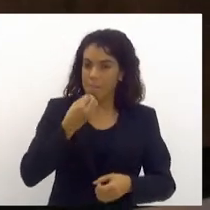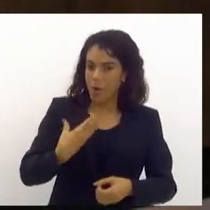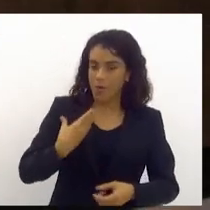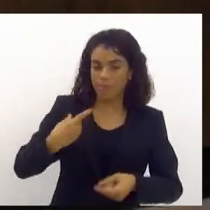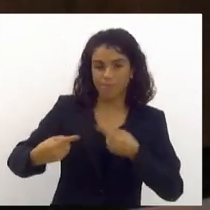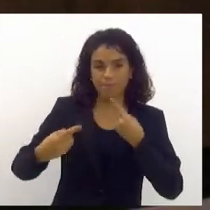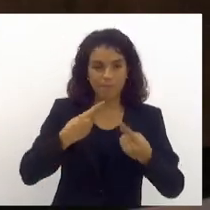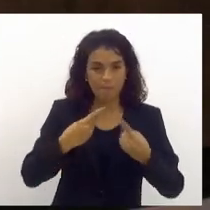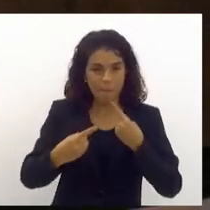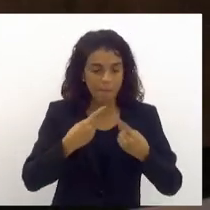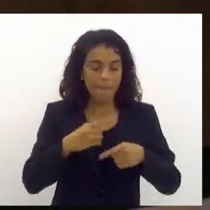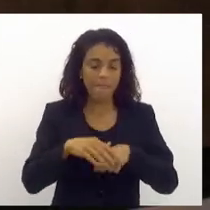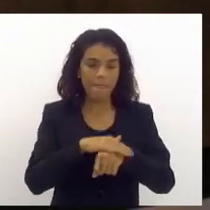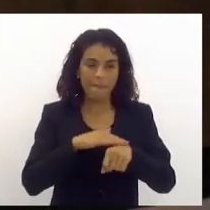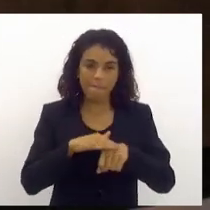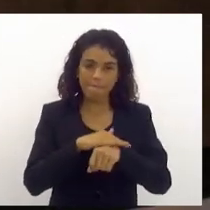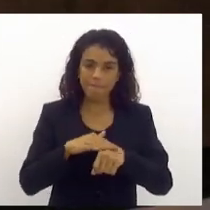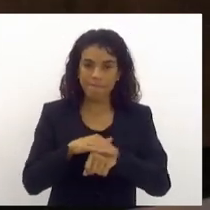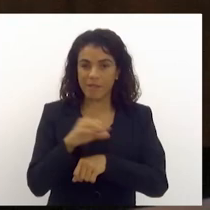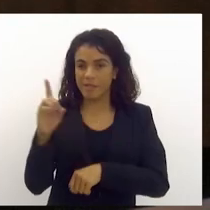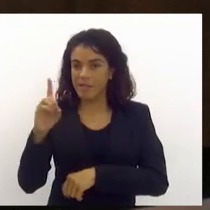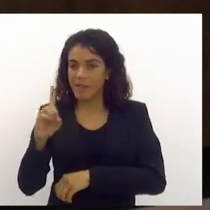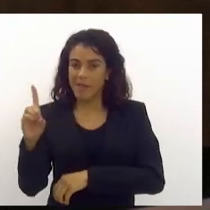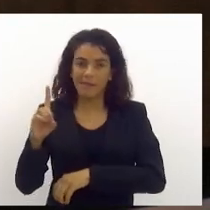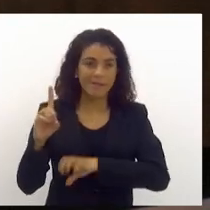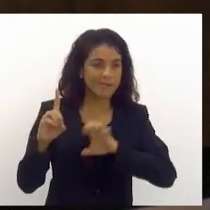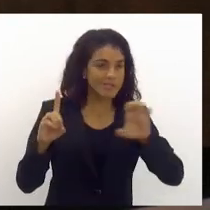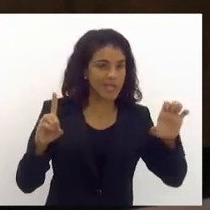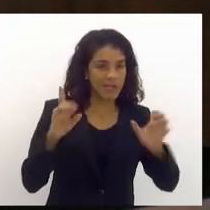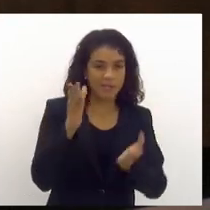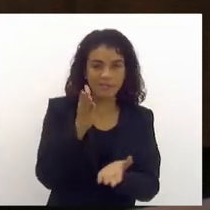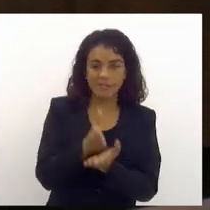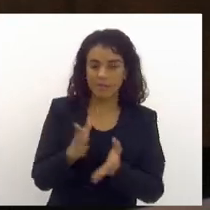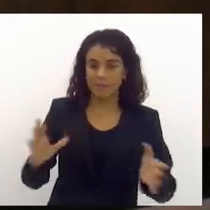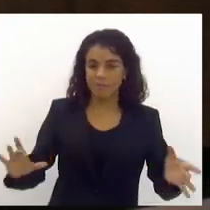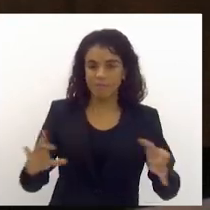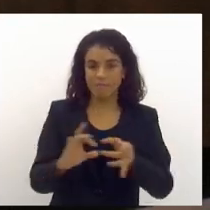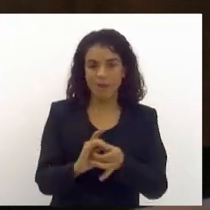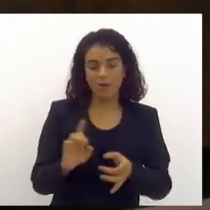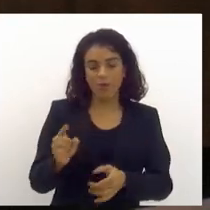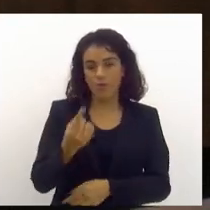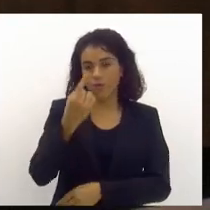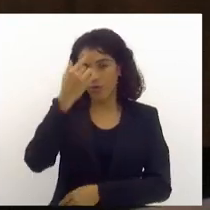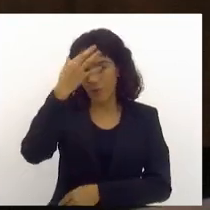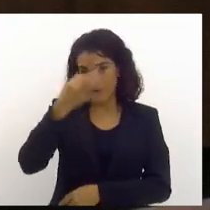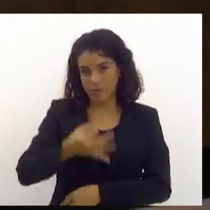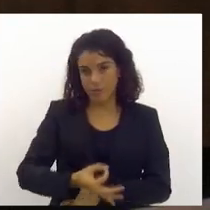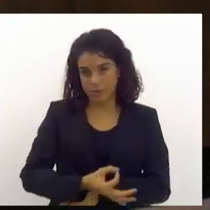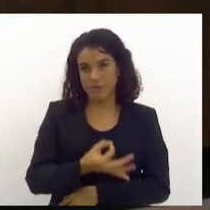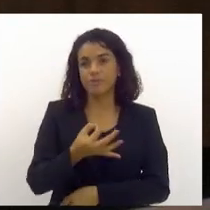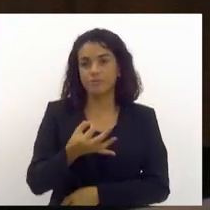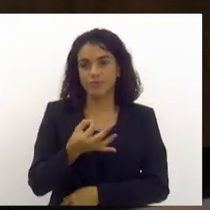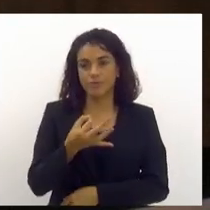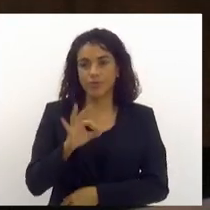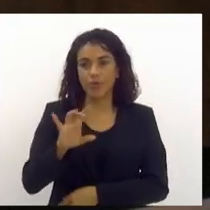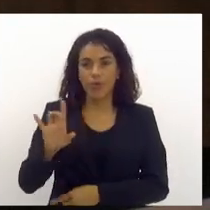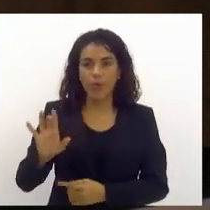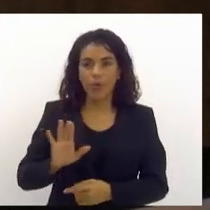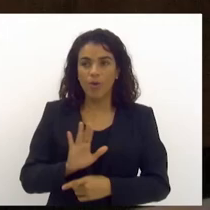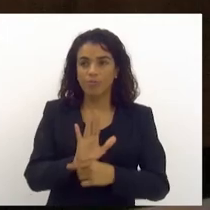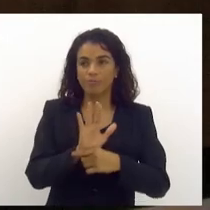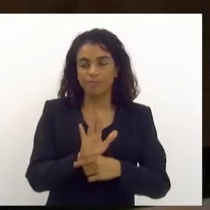um bom diálogo, uniu direita, esquerda e centro num consenso que não é benefício dos deputados e